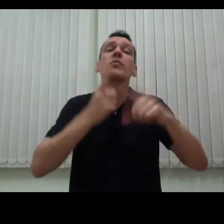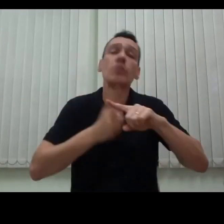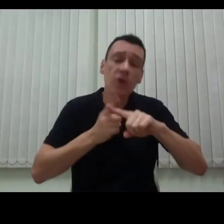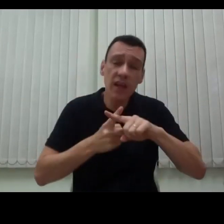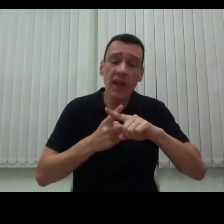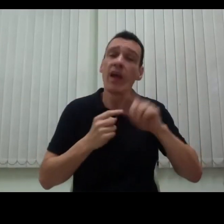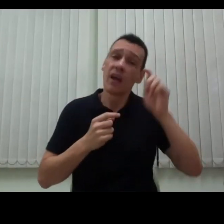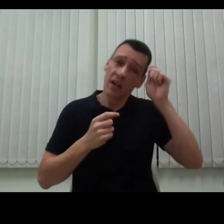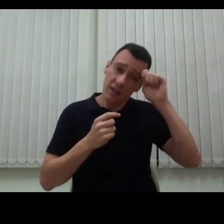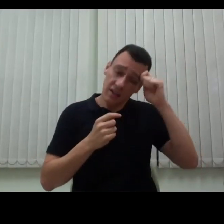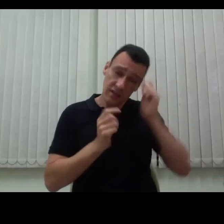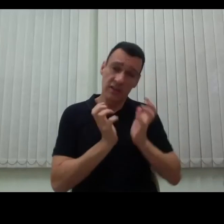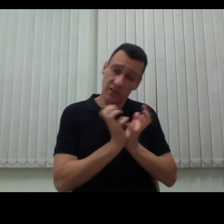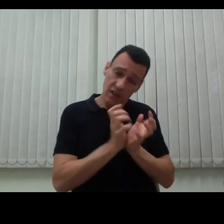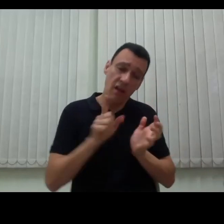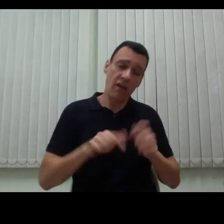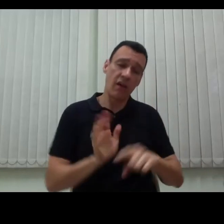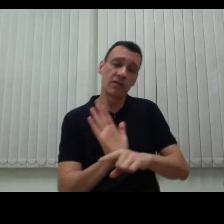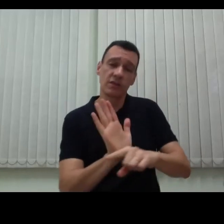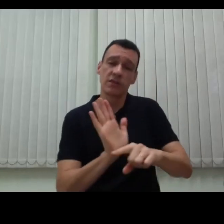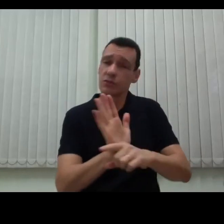esse arcabouço